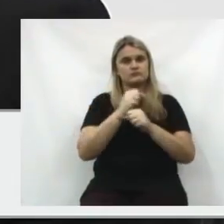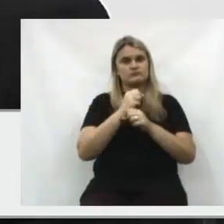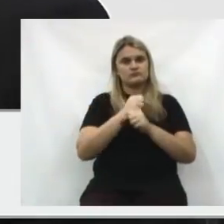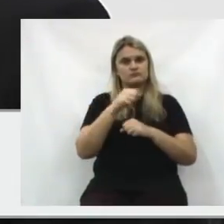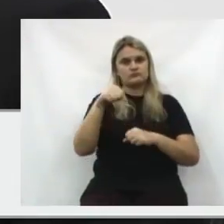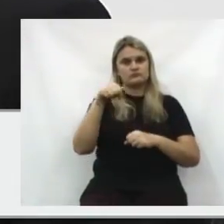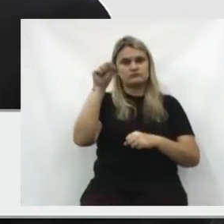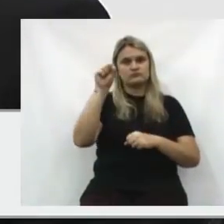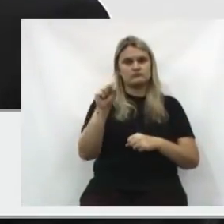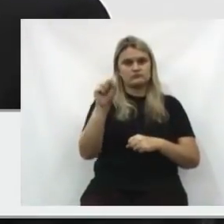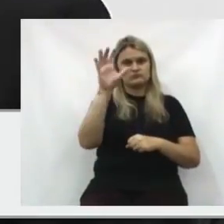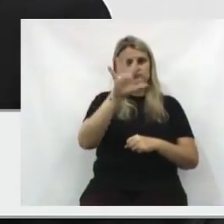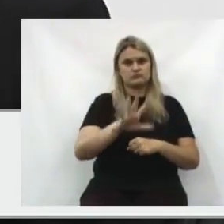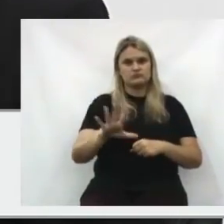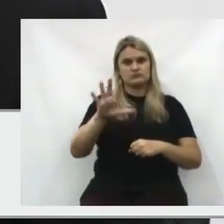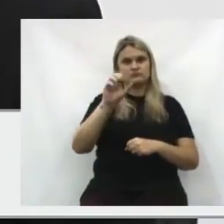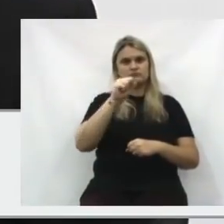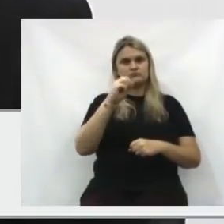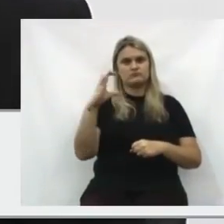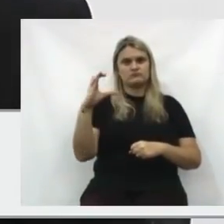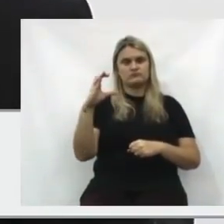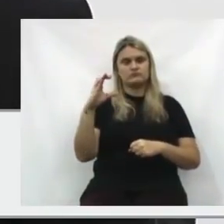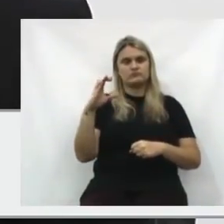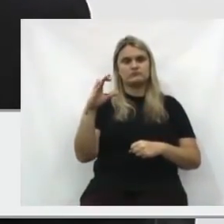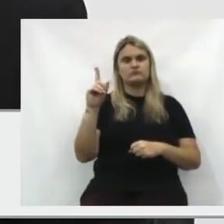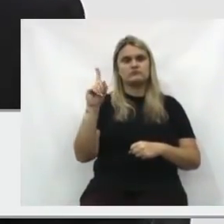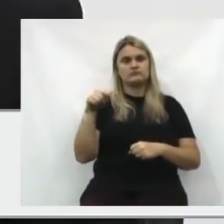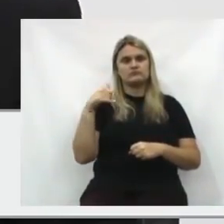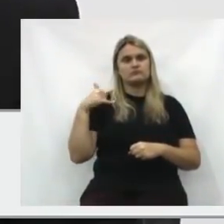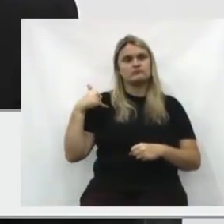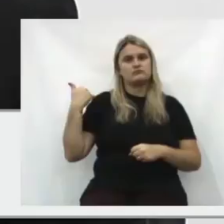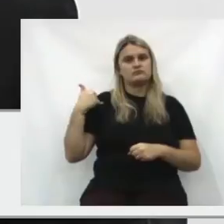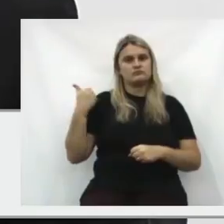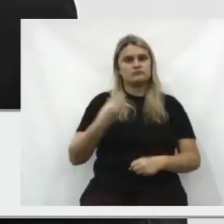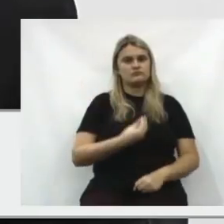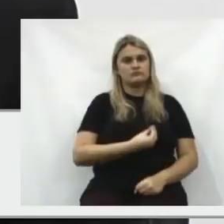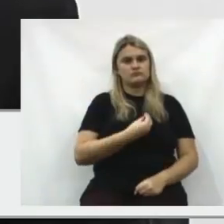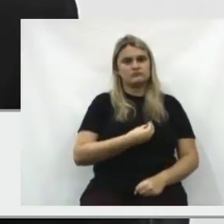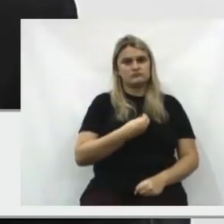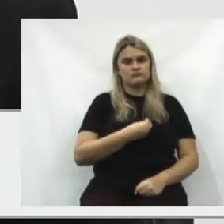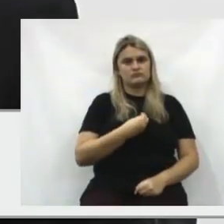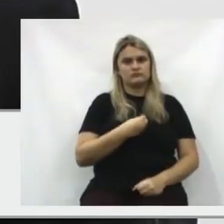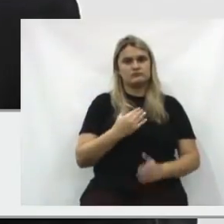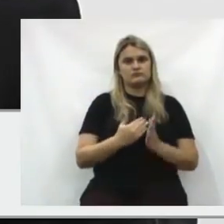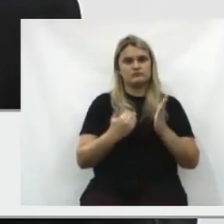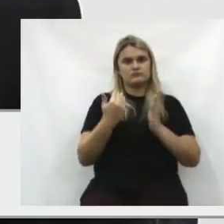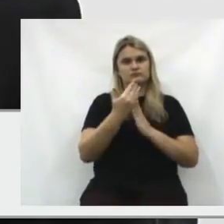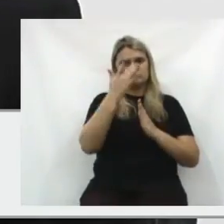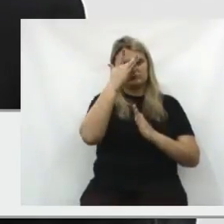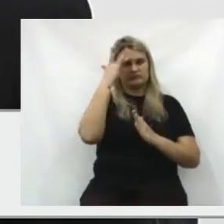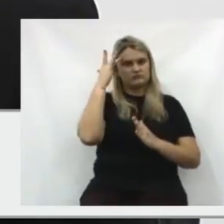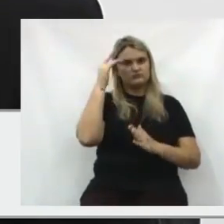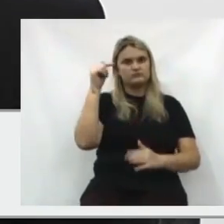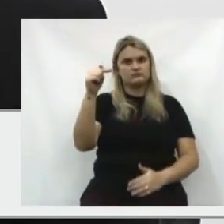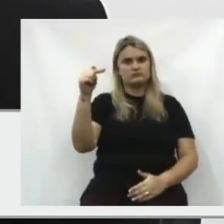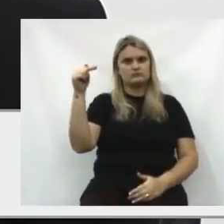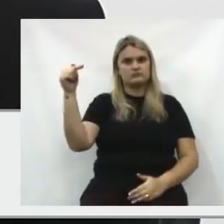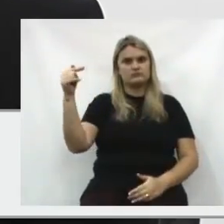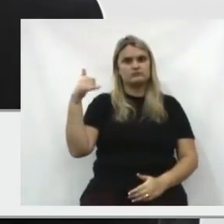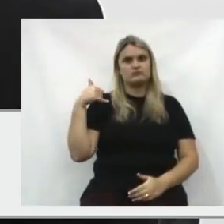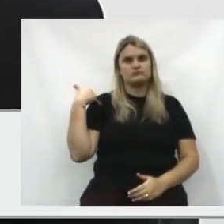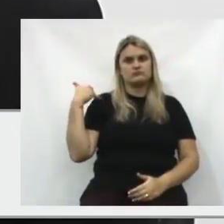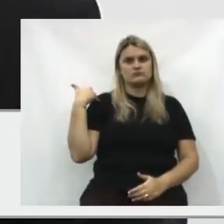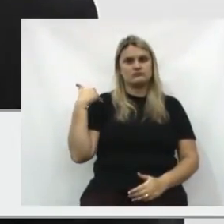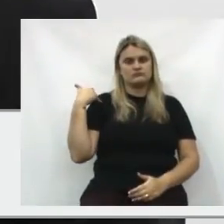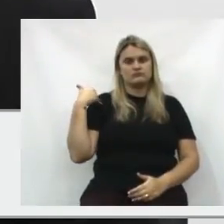a média daqui da região sul, Santa Catarina, a média de idade, a sobrevida das pessoas,